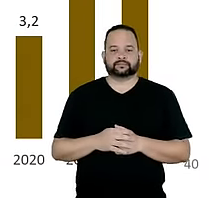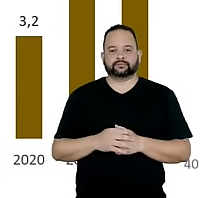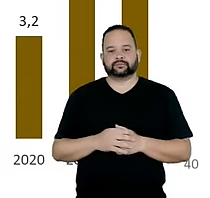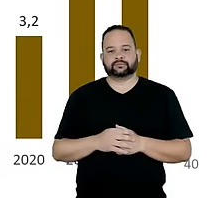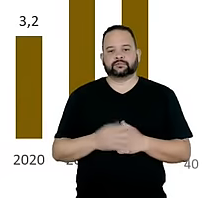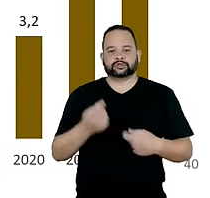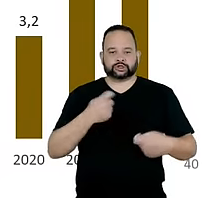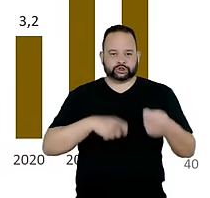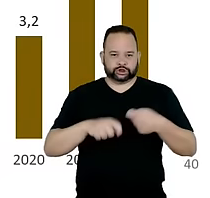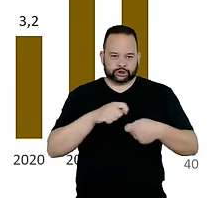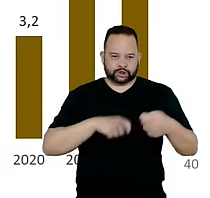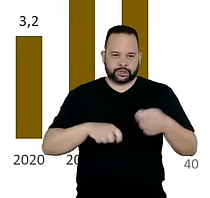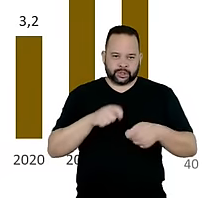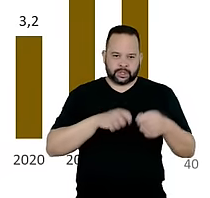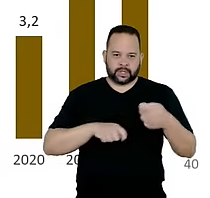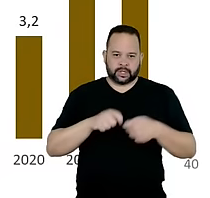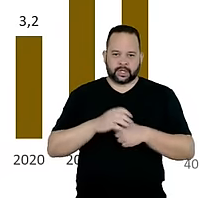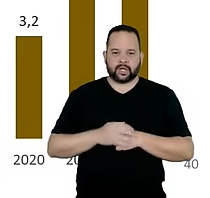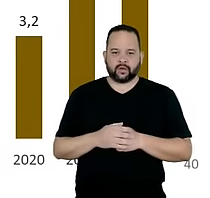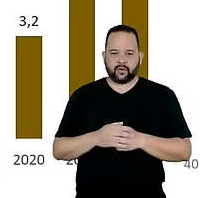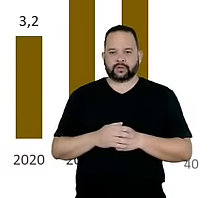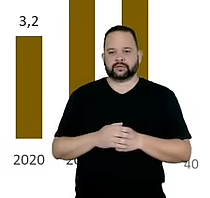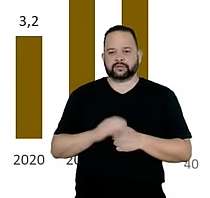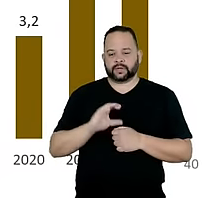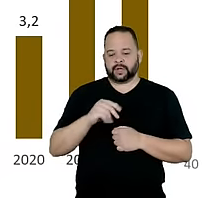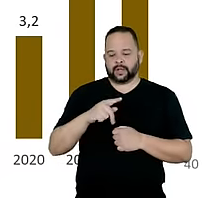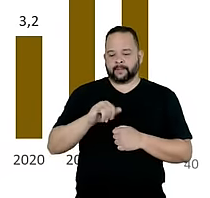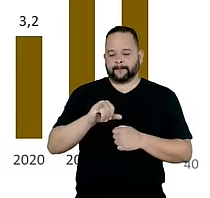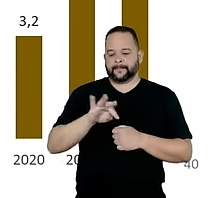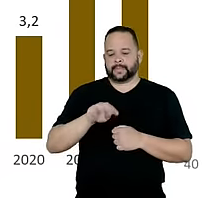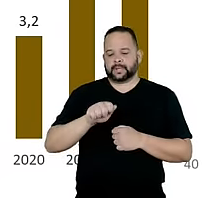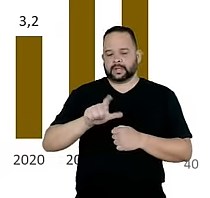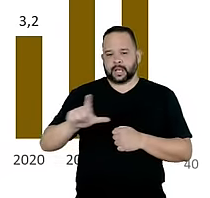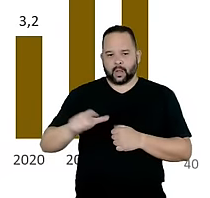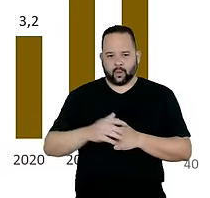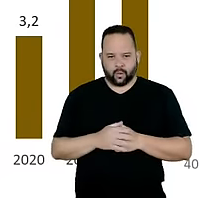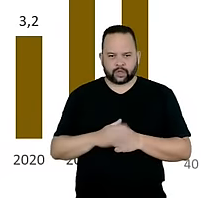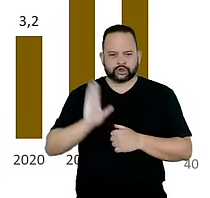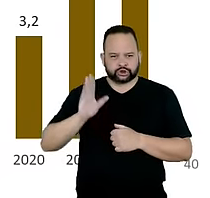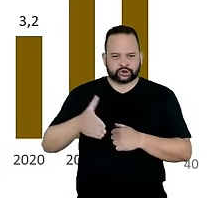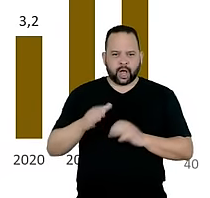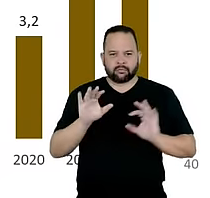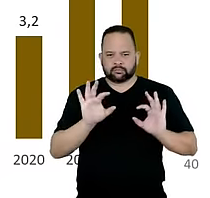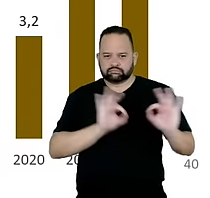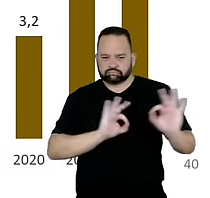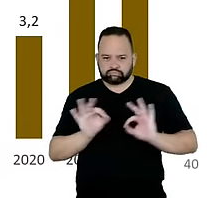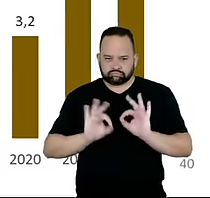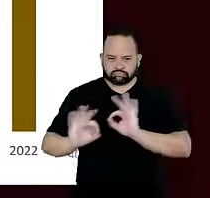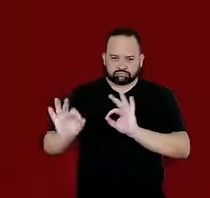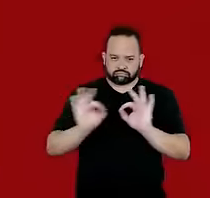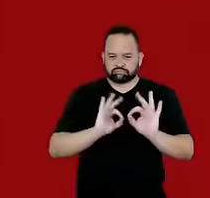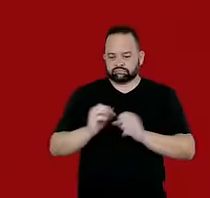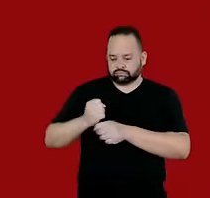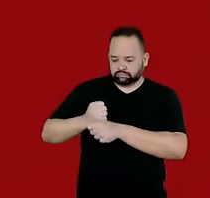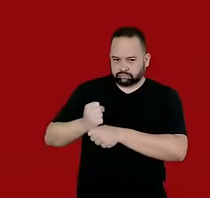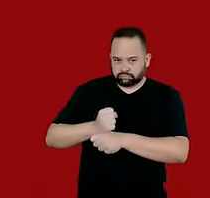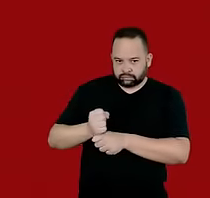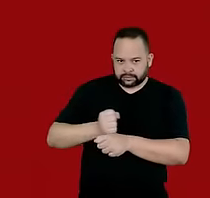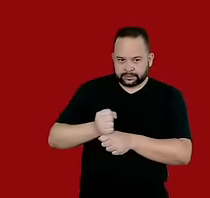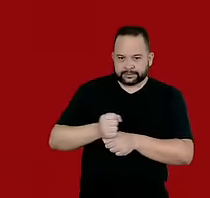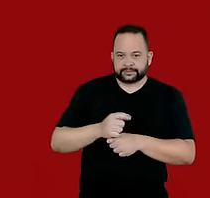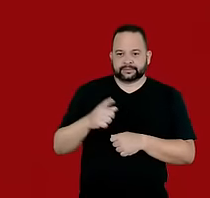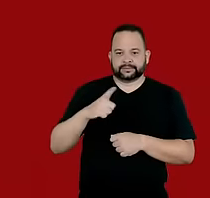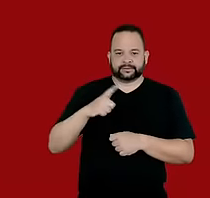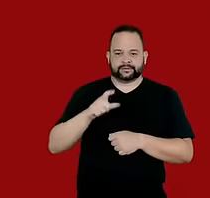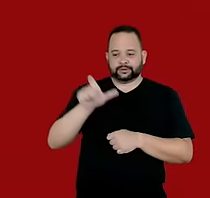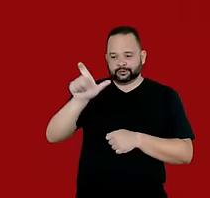eh continuar com as medidas de mercado de capitais nós fizemos muitas medidas ao longo dos últimos anos teve um crescimento eu tenho aqui o J tá aqui o JP